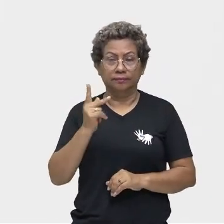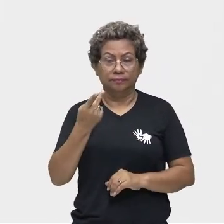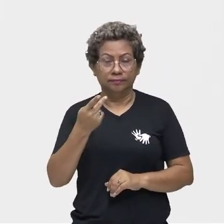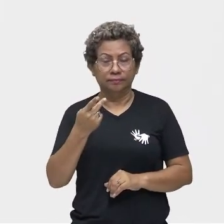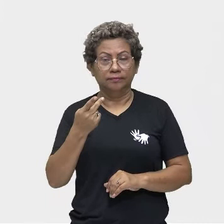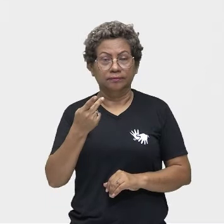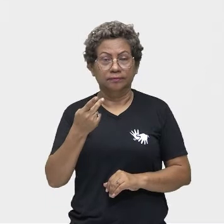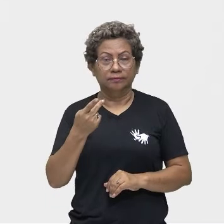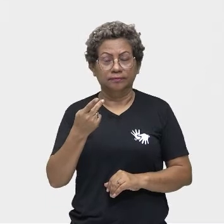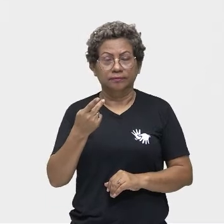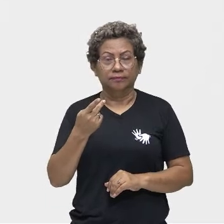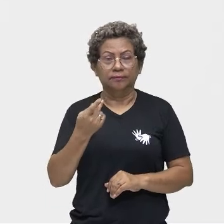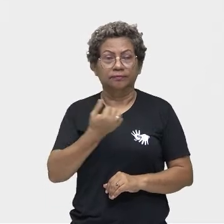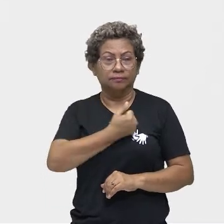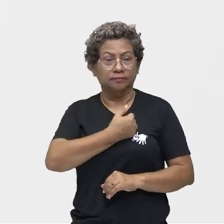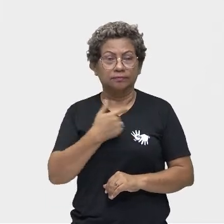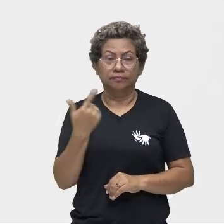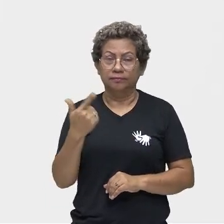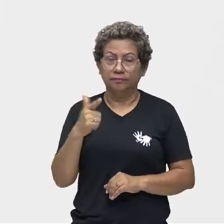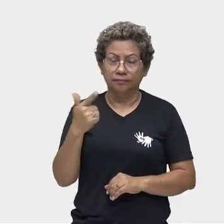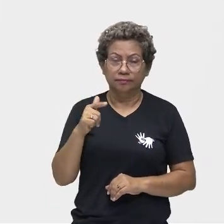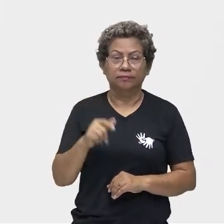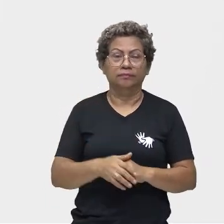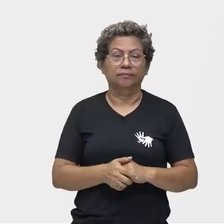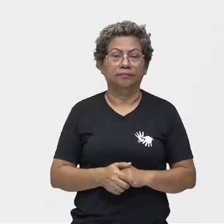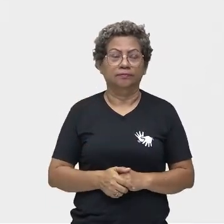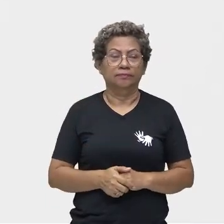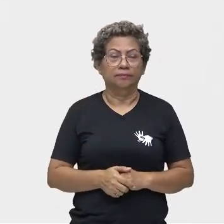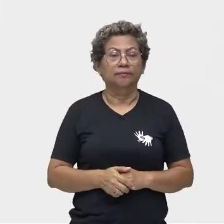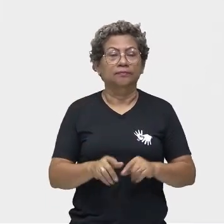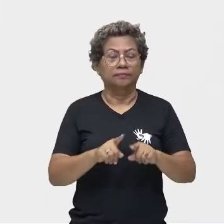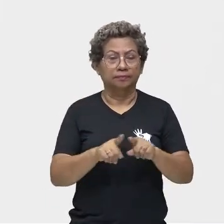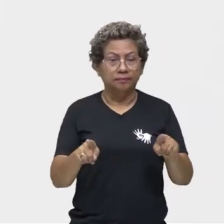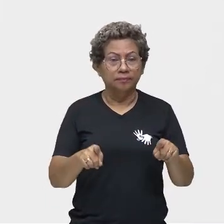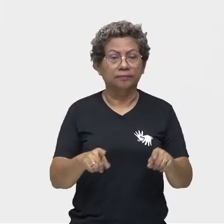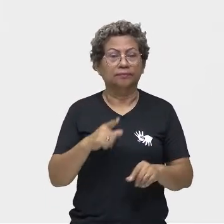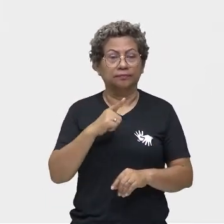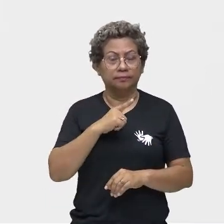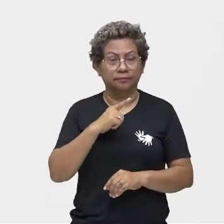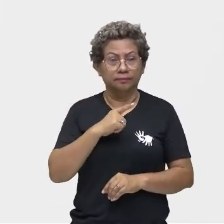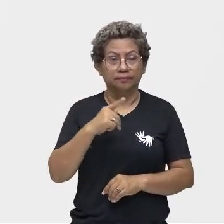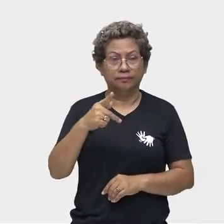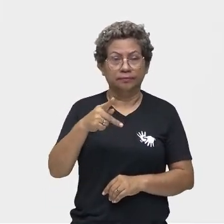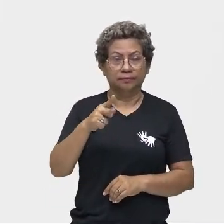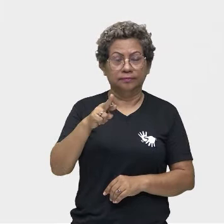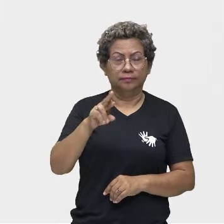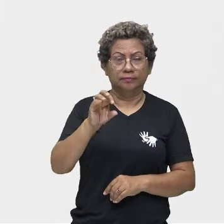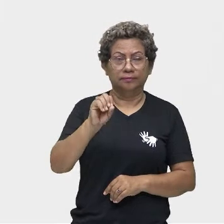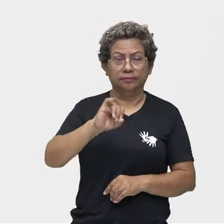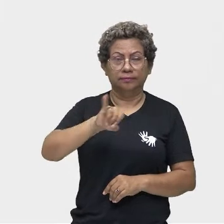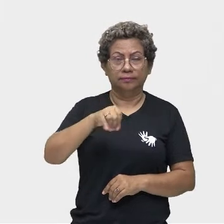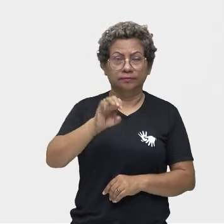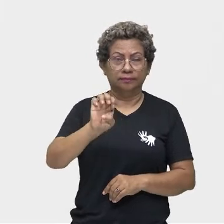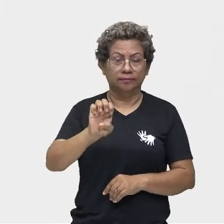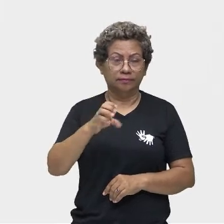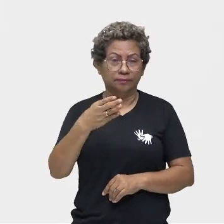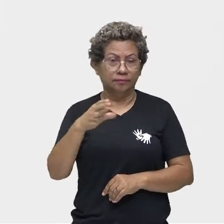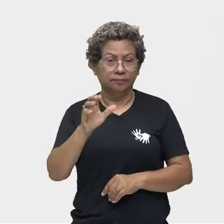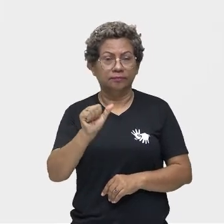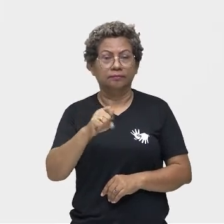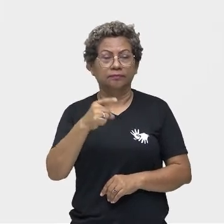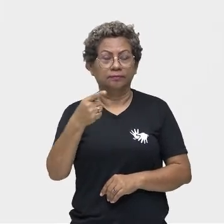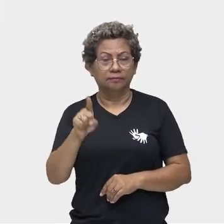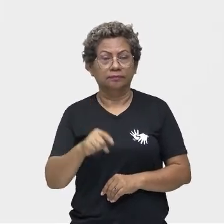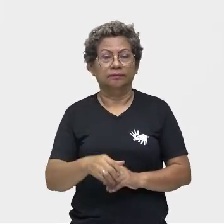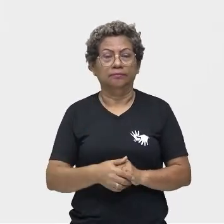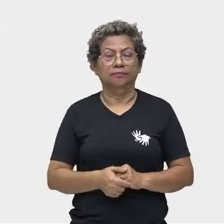relações envolvendo os catetos com as suas projeções, que é justamente essa relação aqui que será